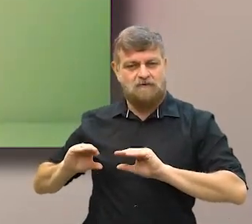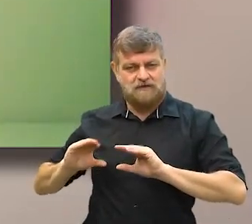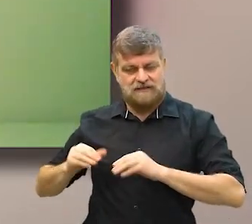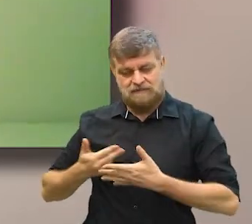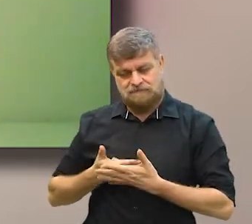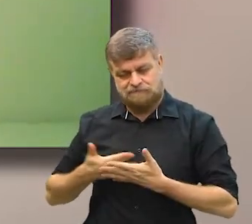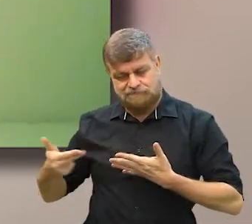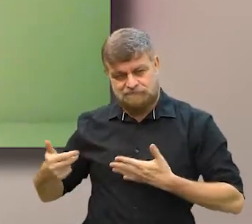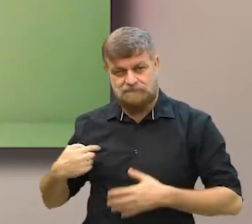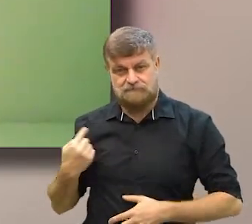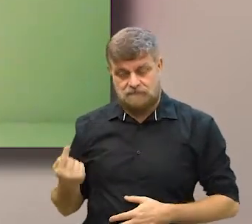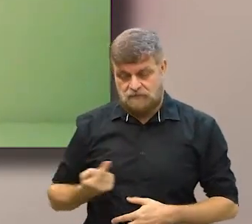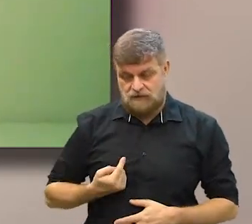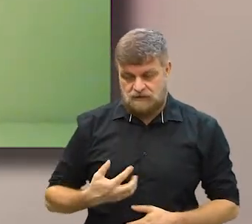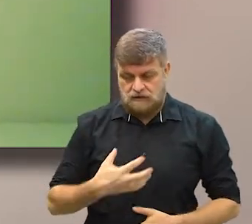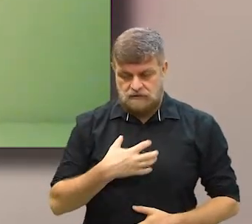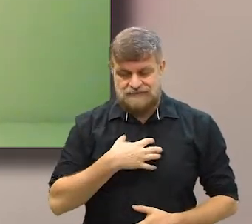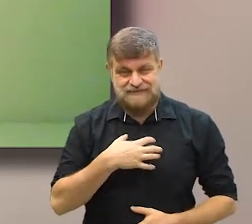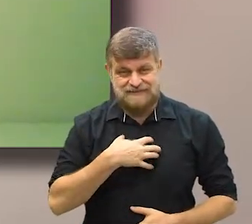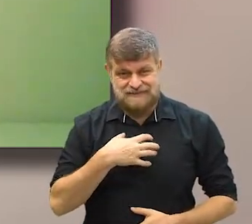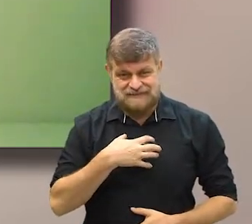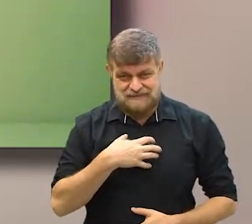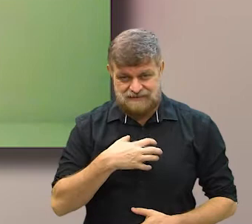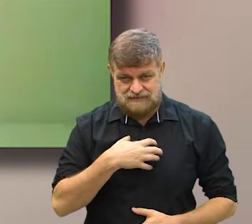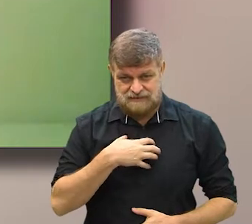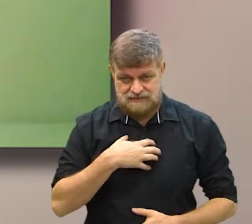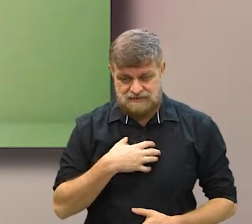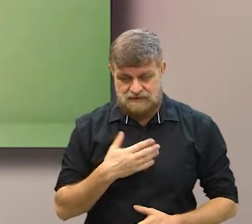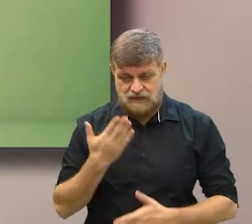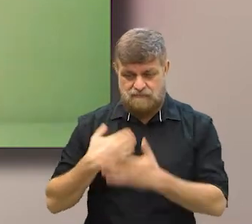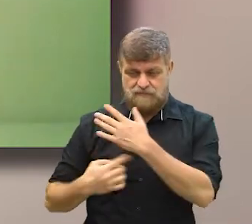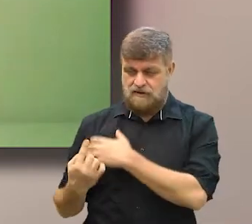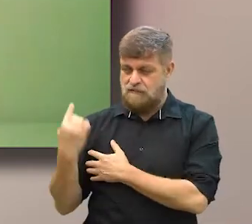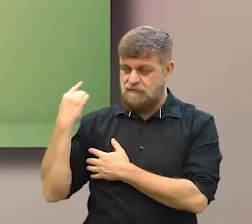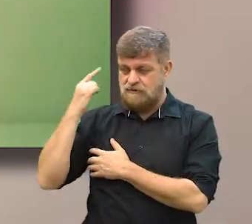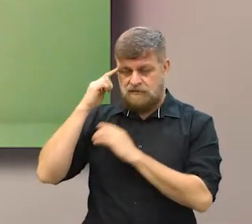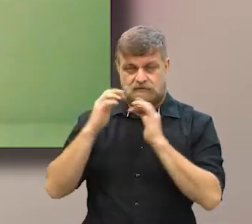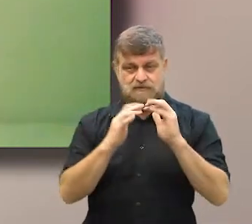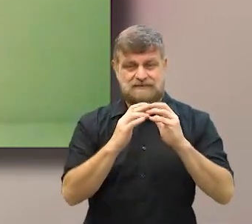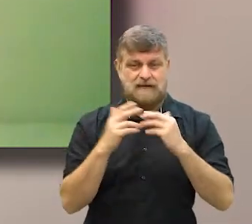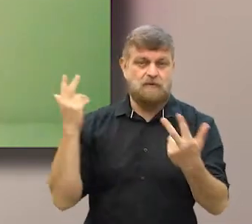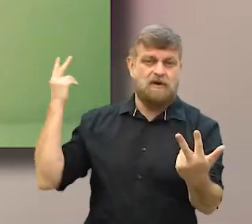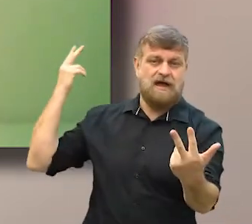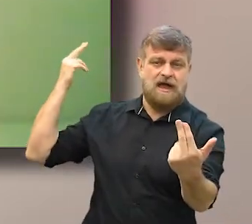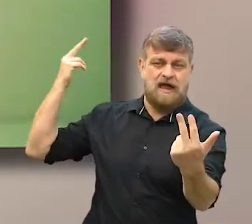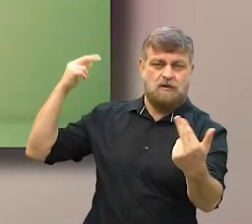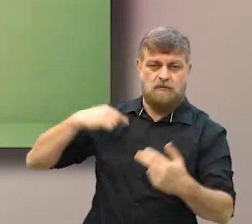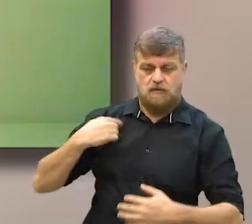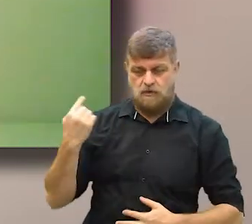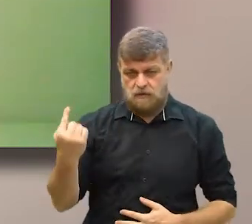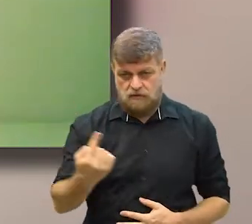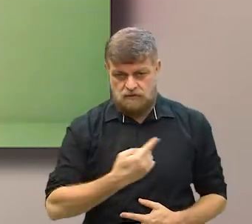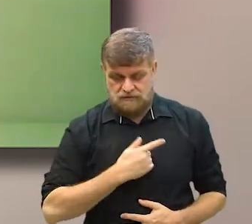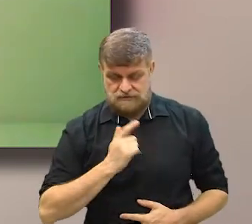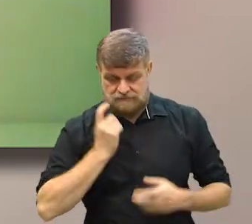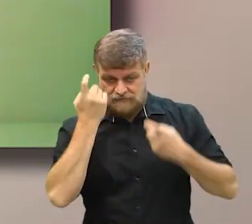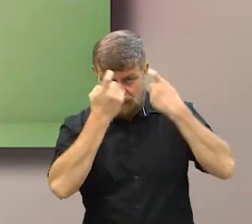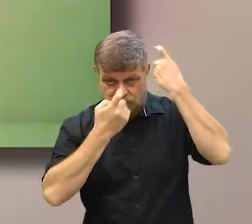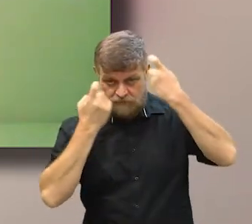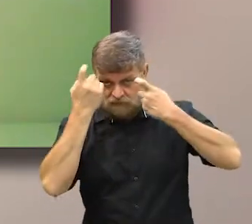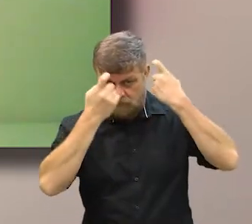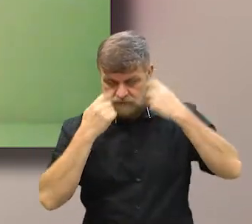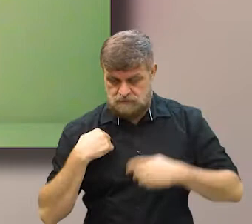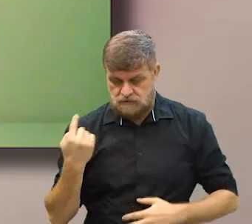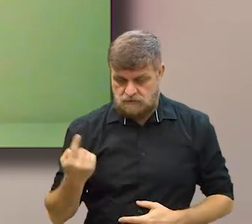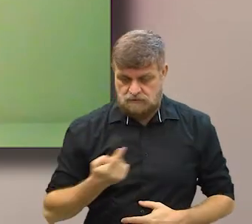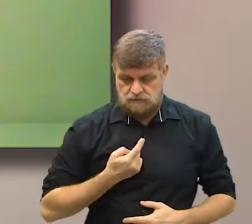etc. Mas a nossa sensação, a sensação primitiva do nosso cérebro é a mesma. Nós, tendo uma